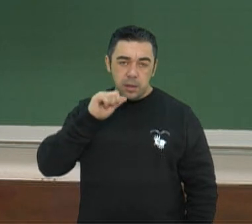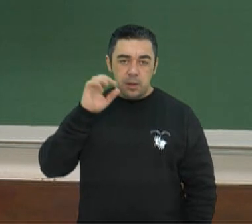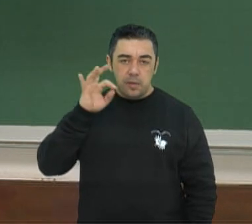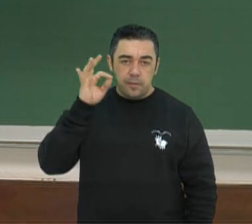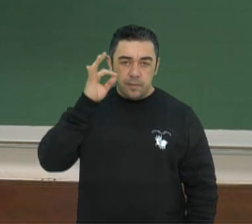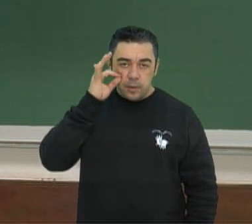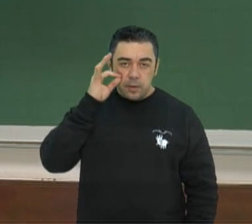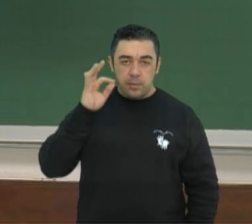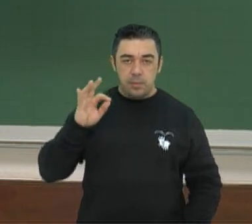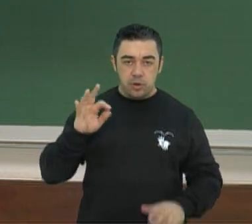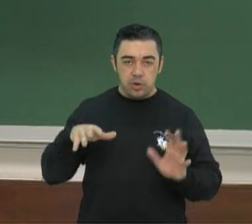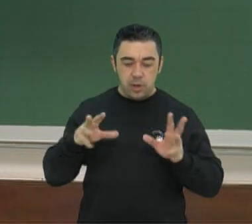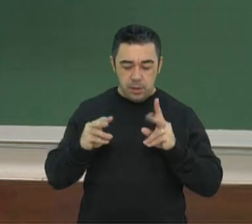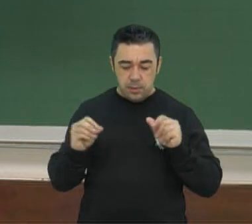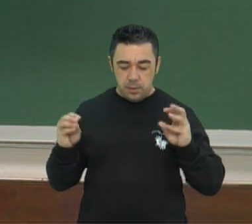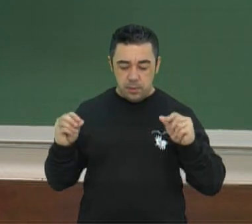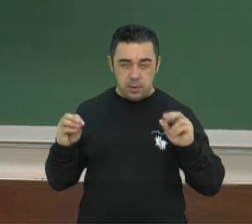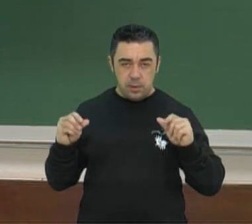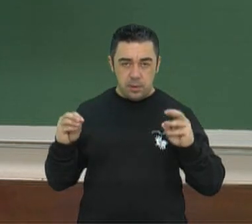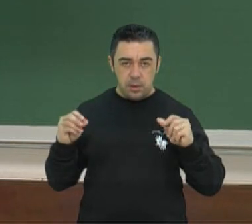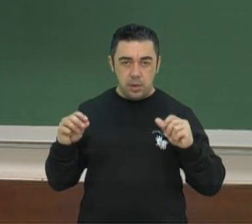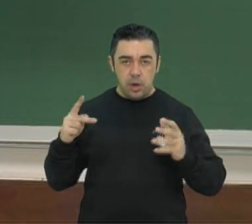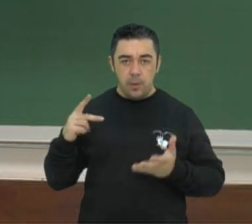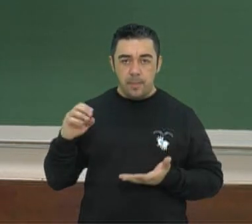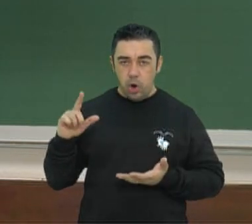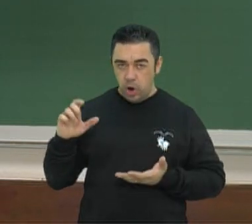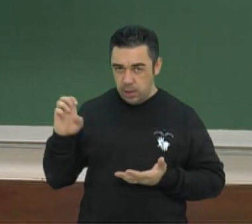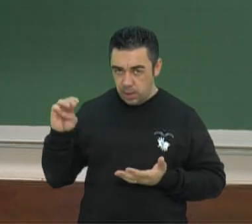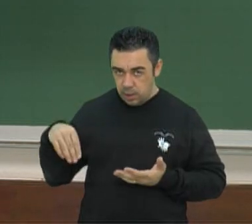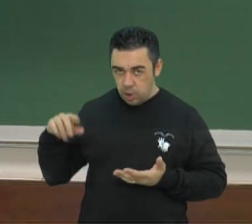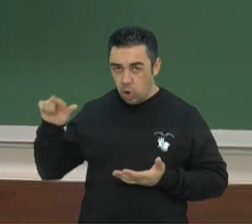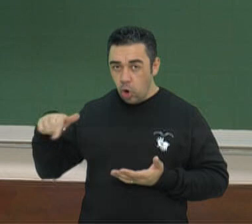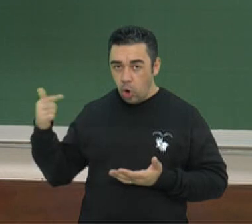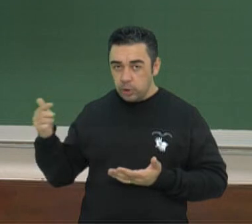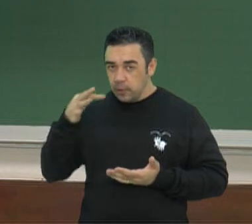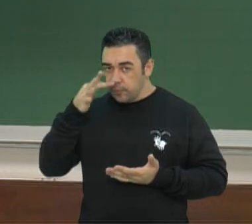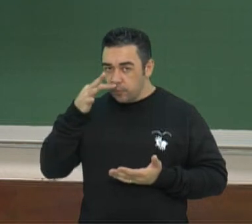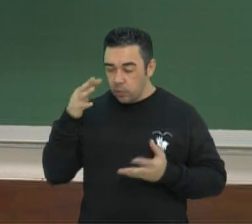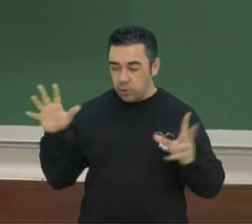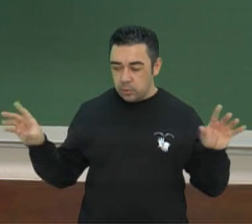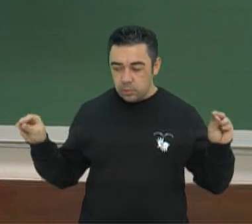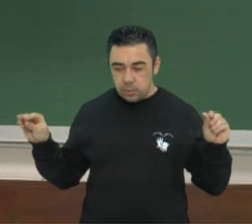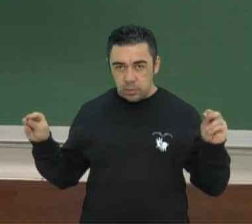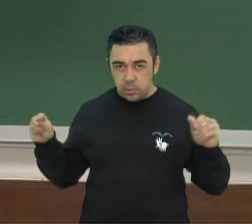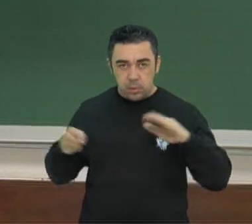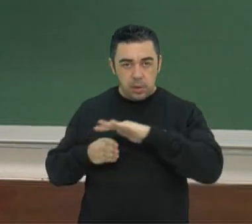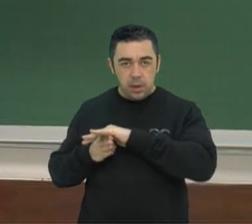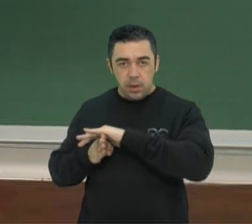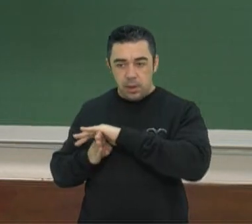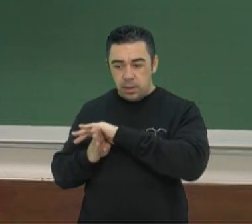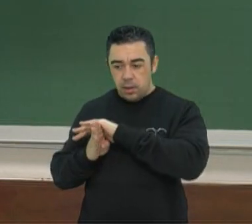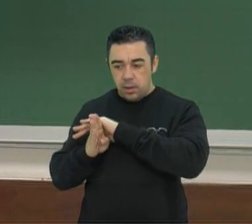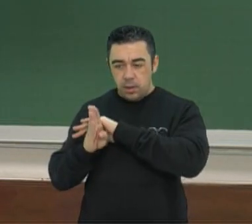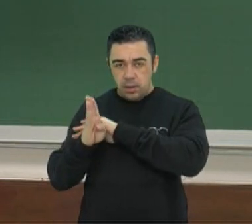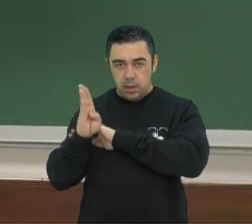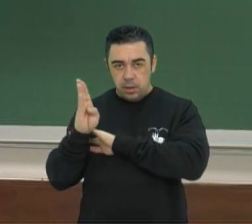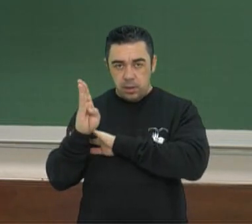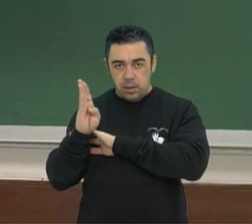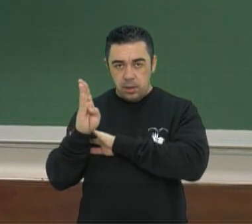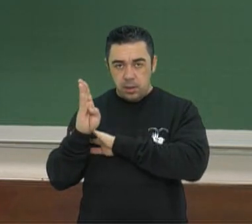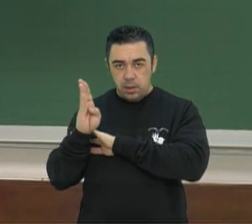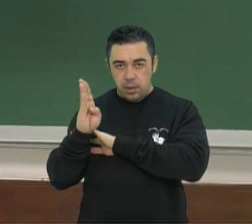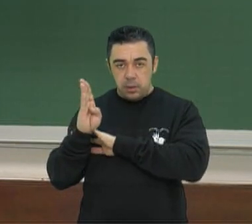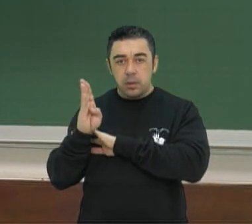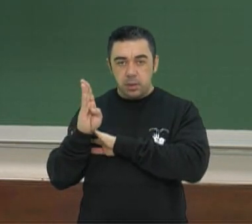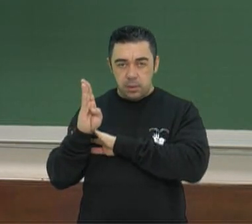está suja de pólen de uma outra flor, que eu já vou explicar como isso acontece, ela entra por esse opérculo, perde as suas